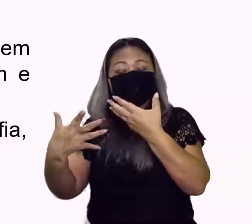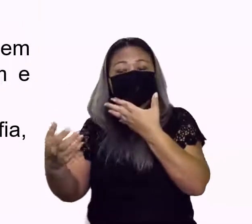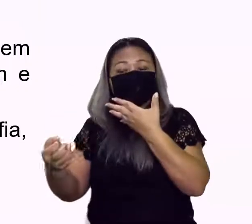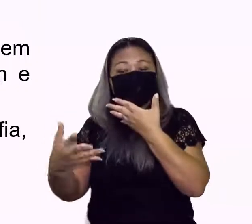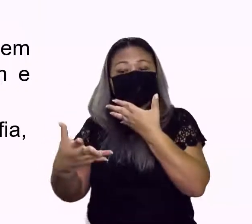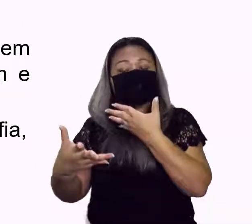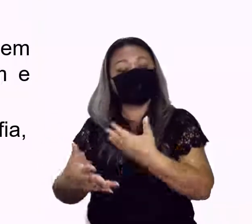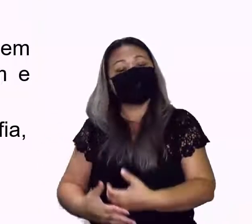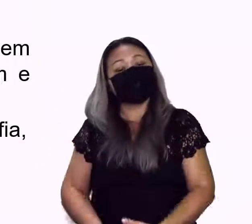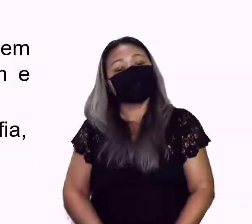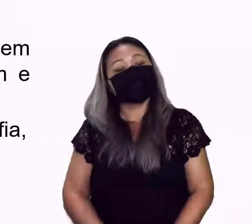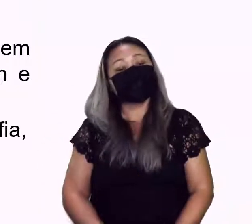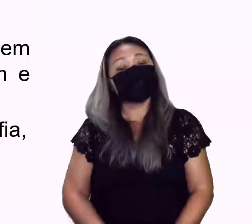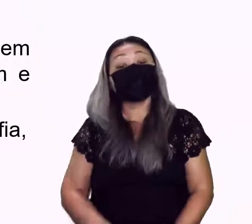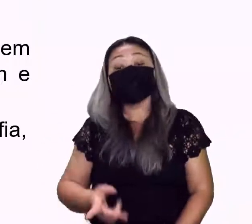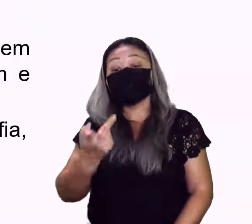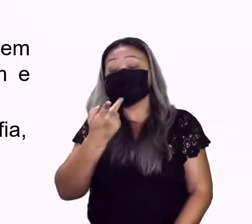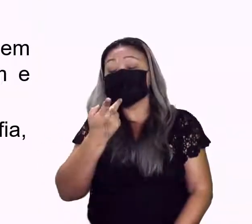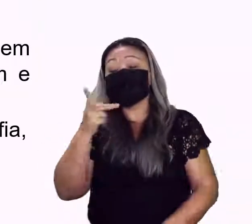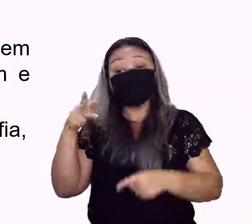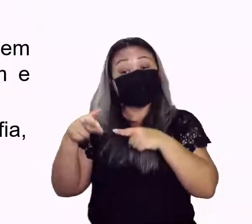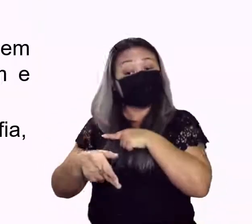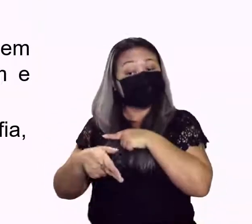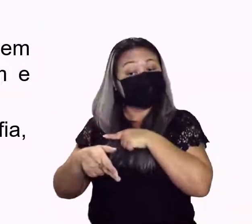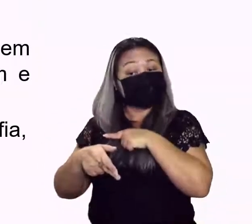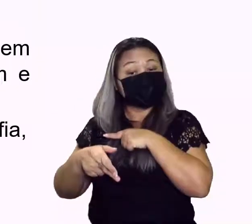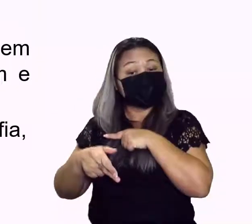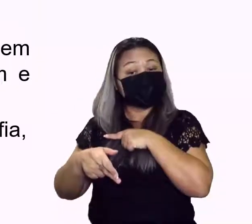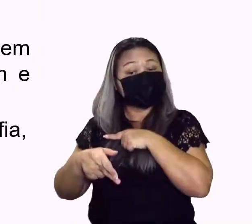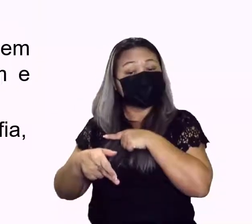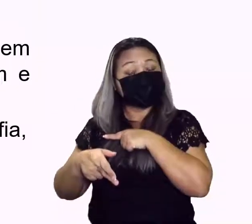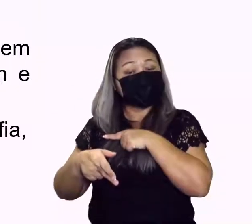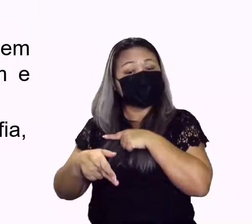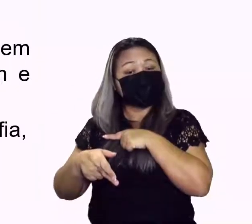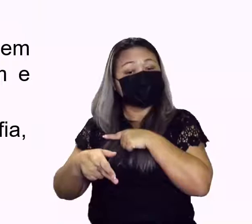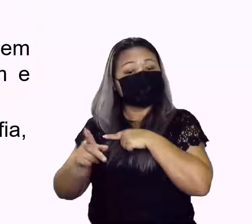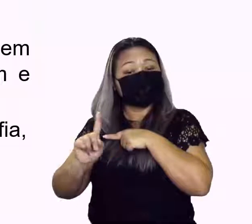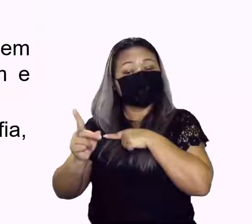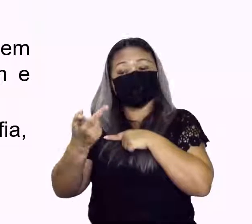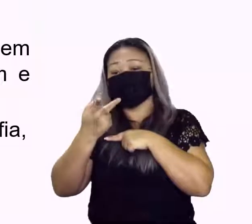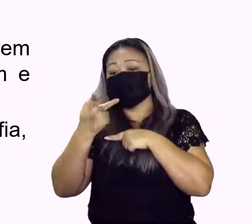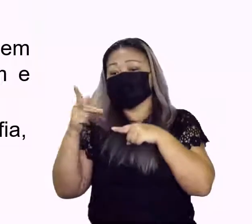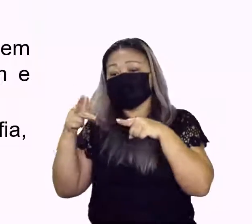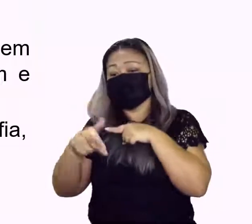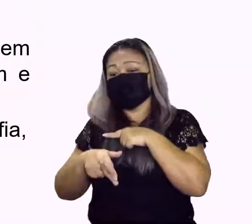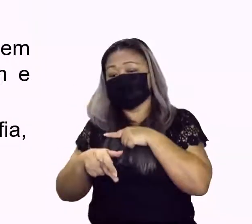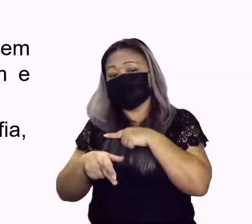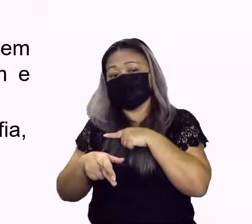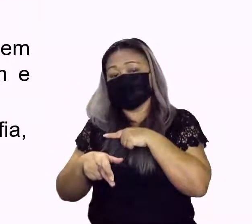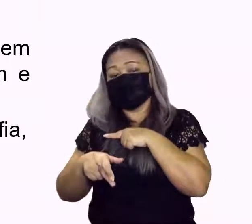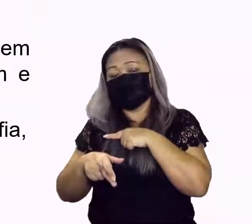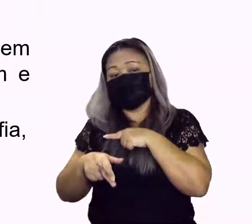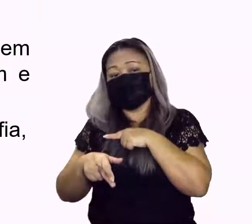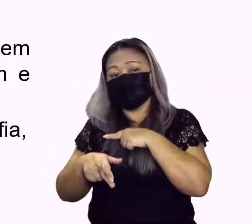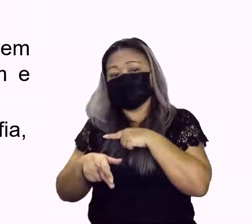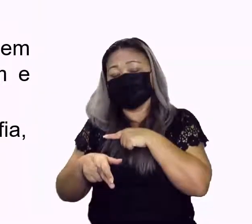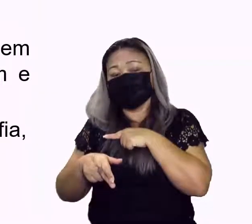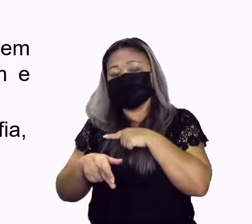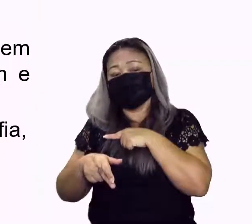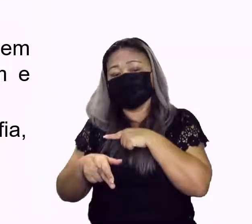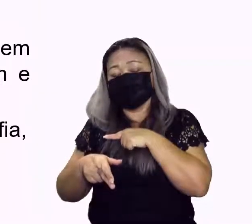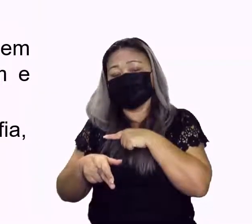algo novo. Não estamos falando em ruptura, tá? Não é assim, a